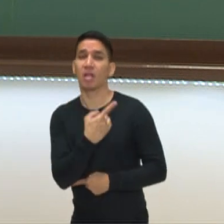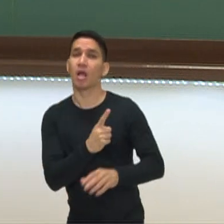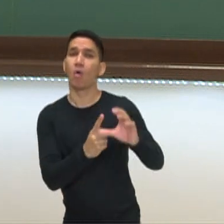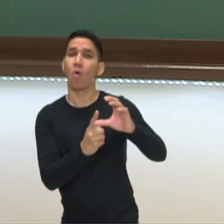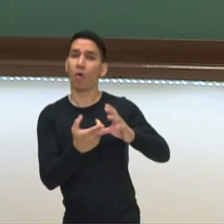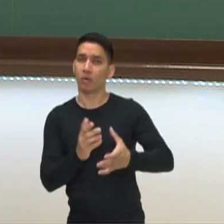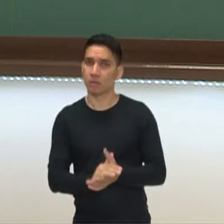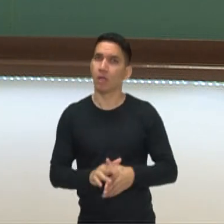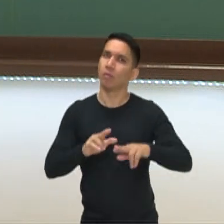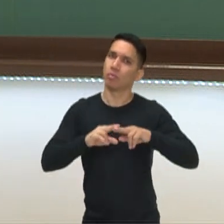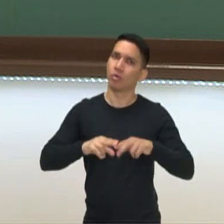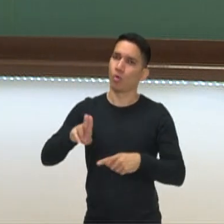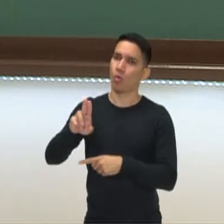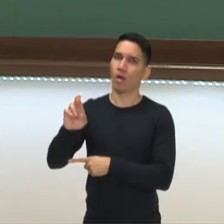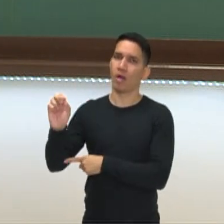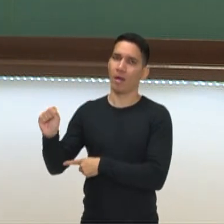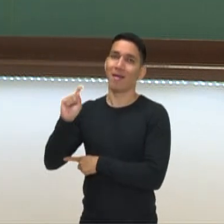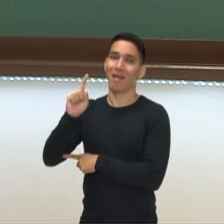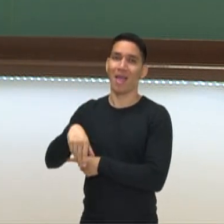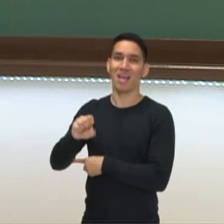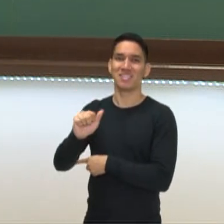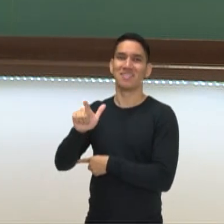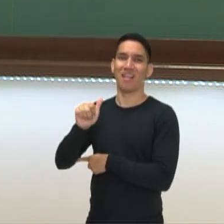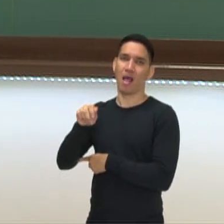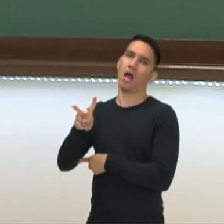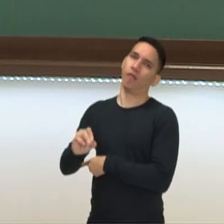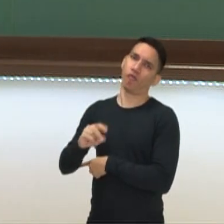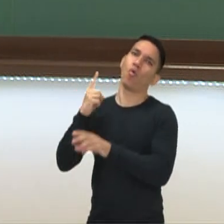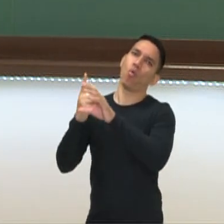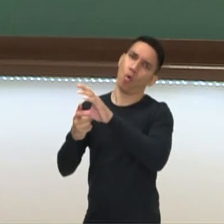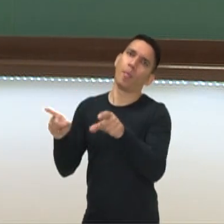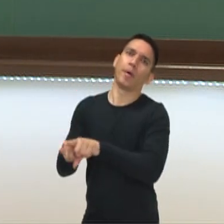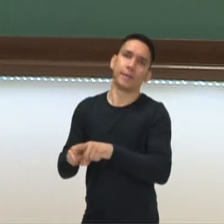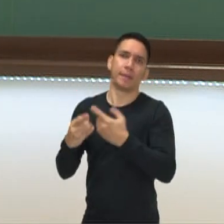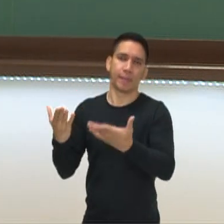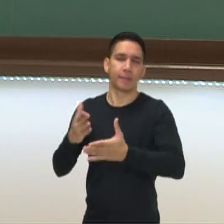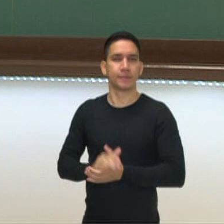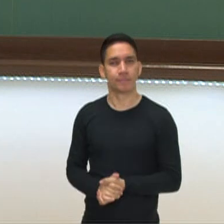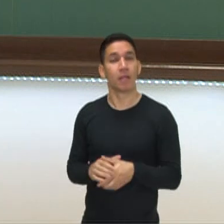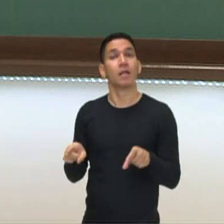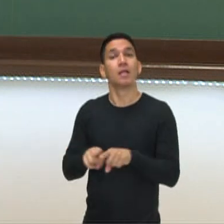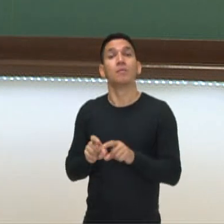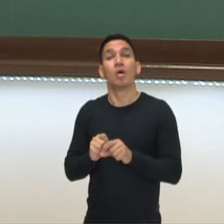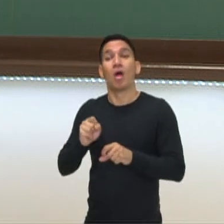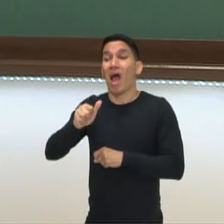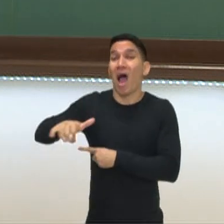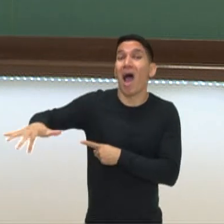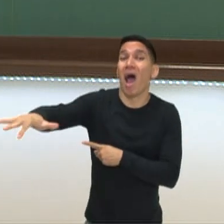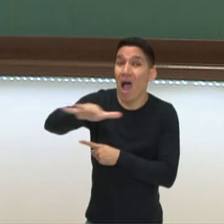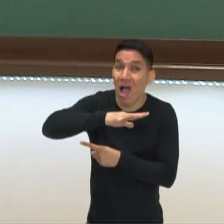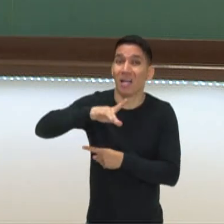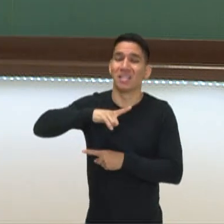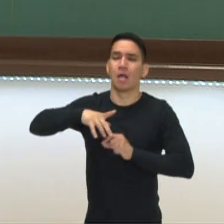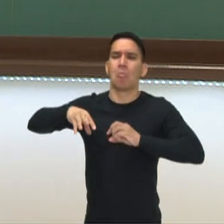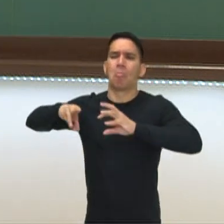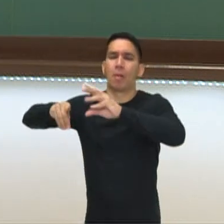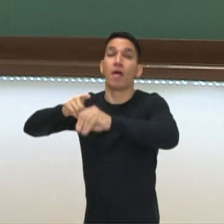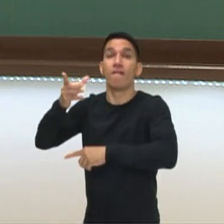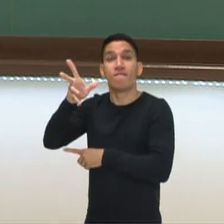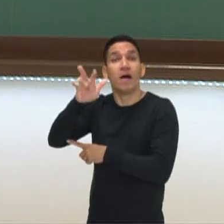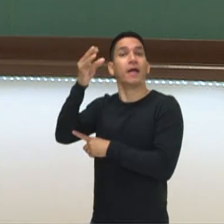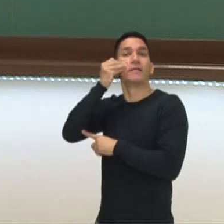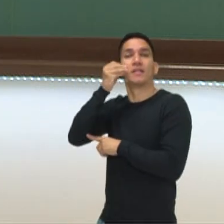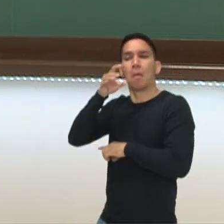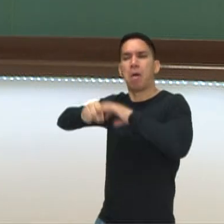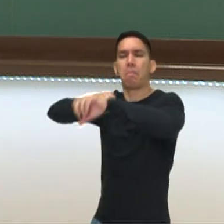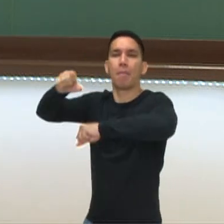Soviética era um grande país eslavo e um grande país comunista. Tá? E tinha um grande território. Eles vão tentar invadir a União Soviética por